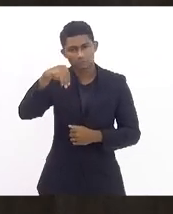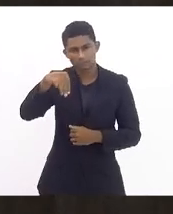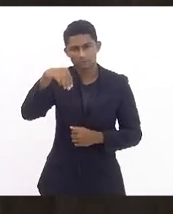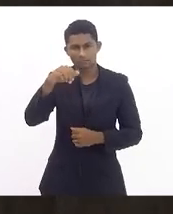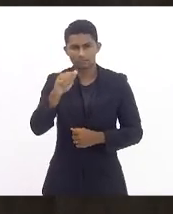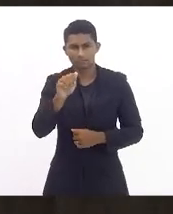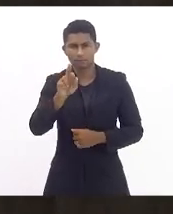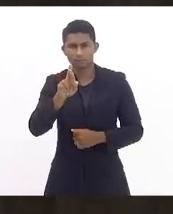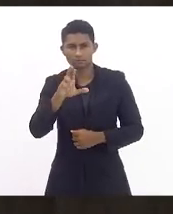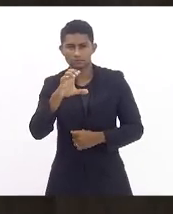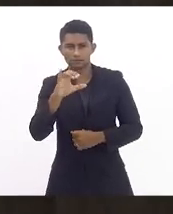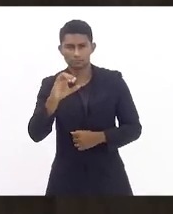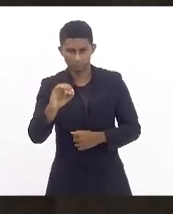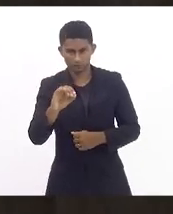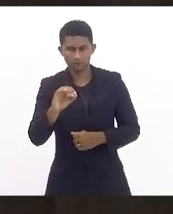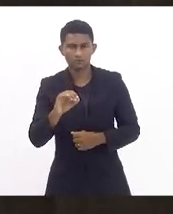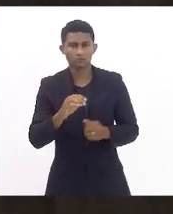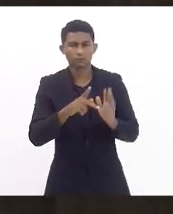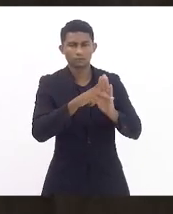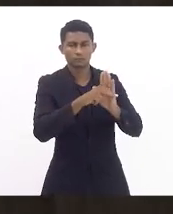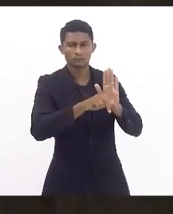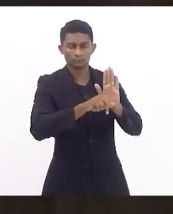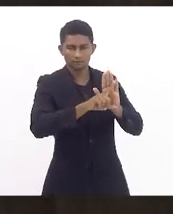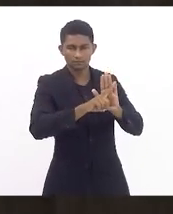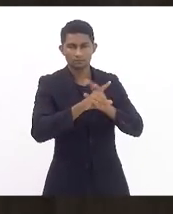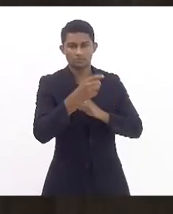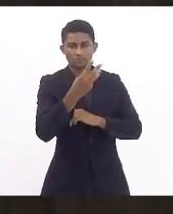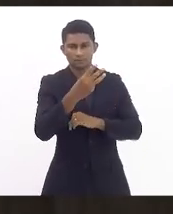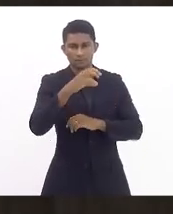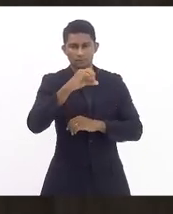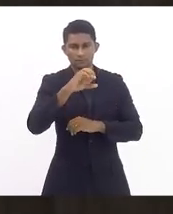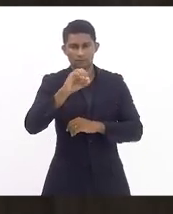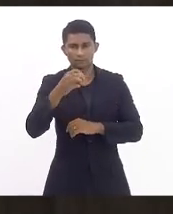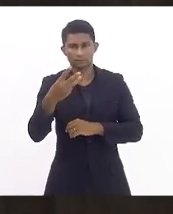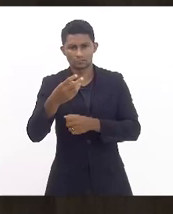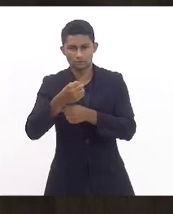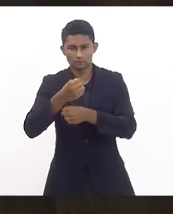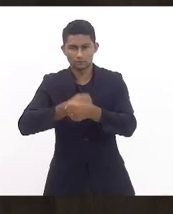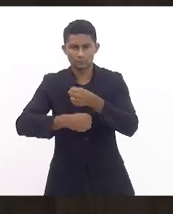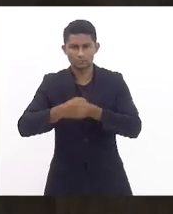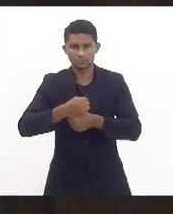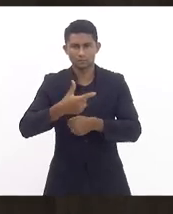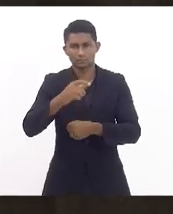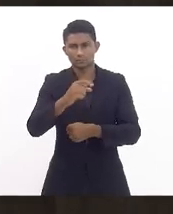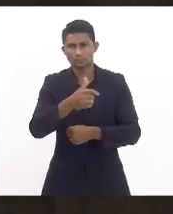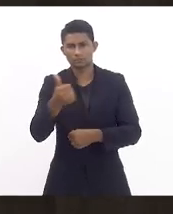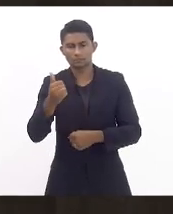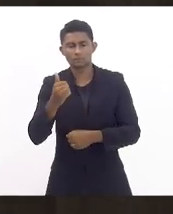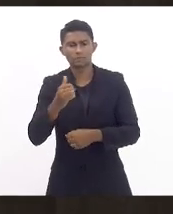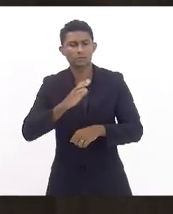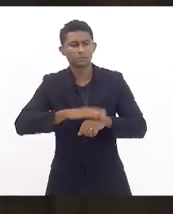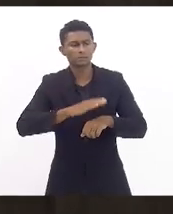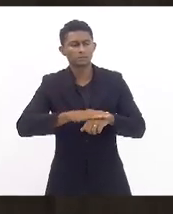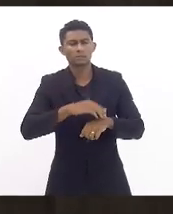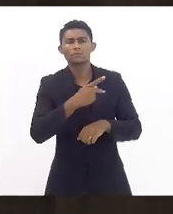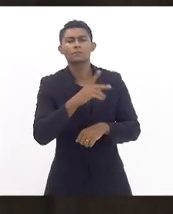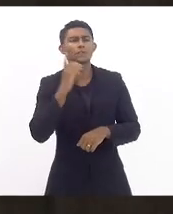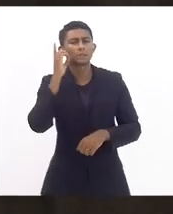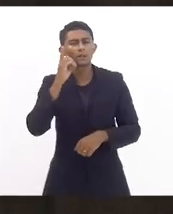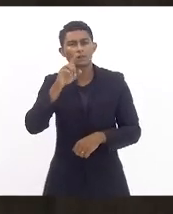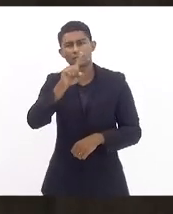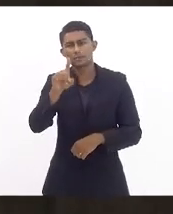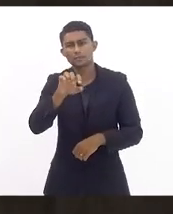Pacheco. Projeto de lei 3903 de 21, de autoria da deputada Zeidan, que